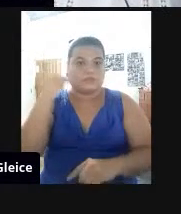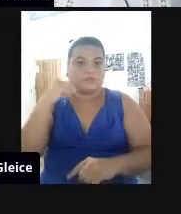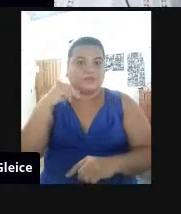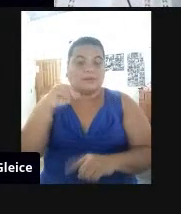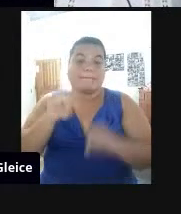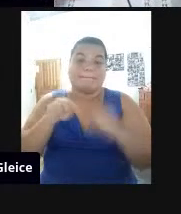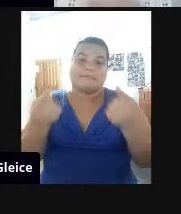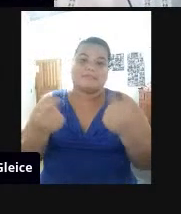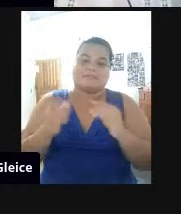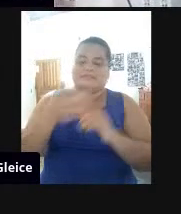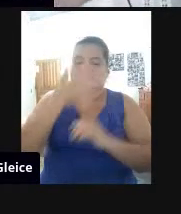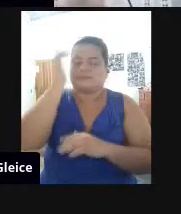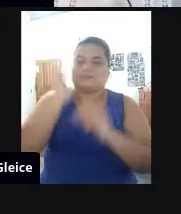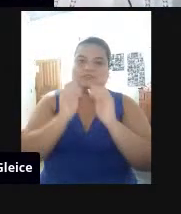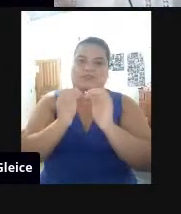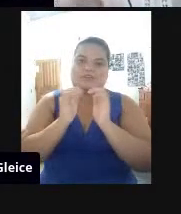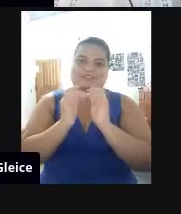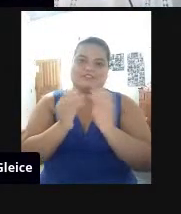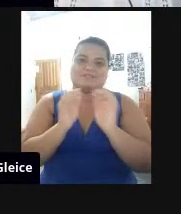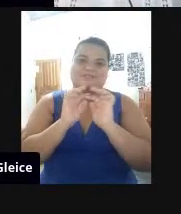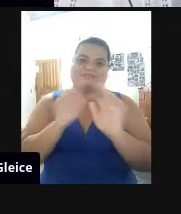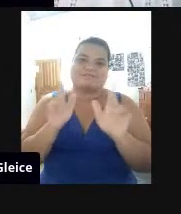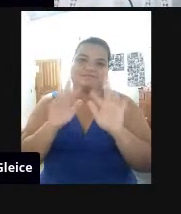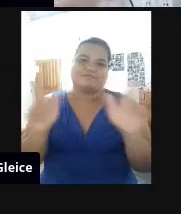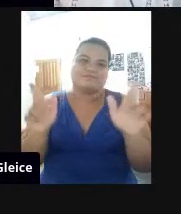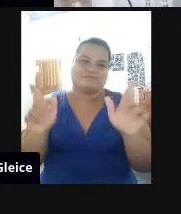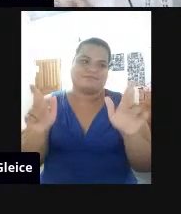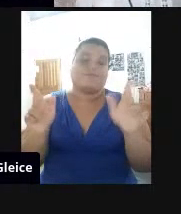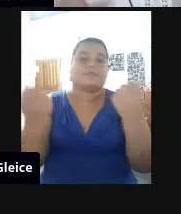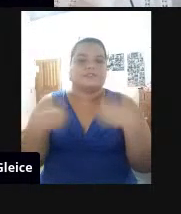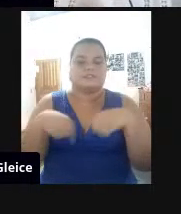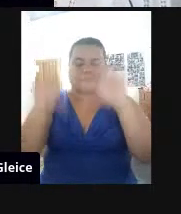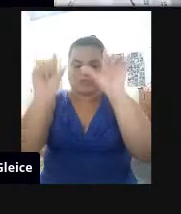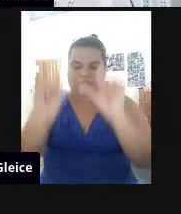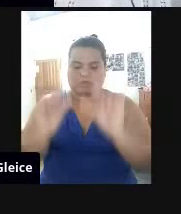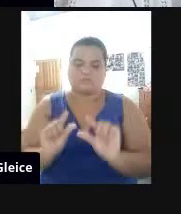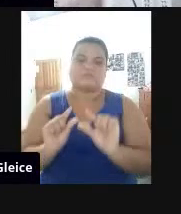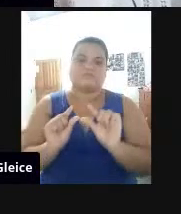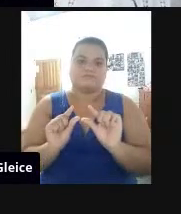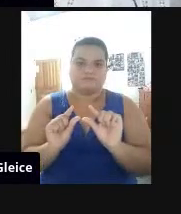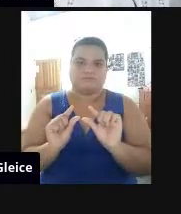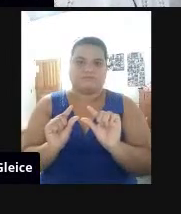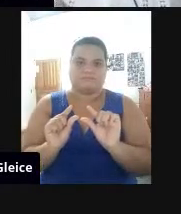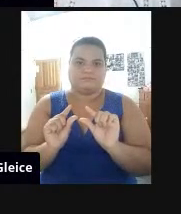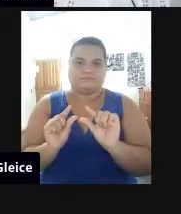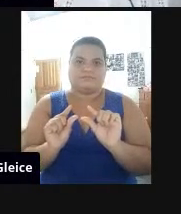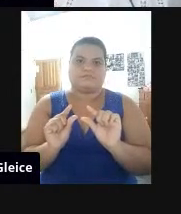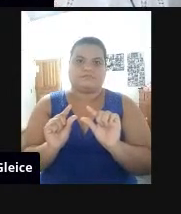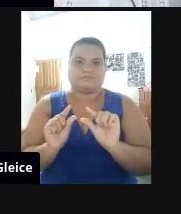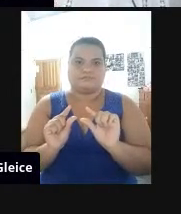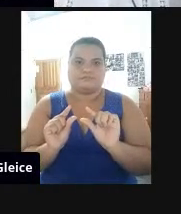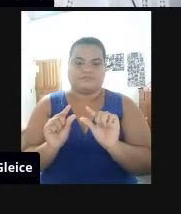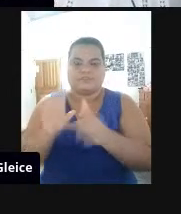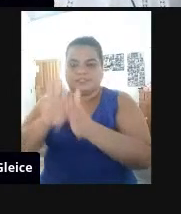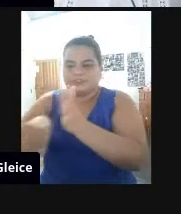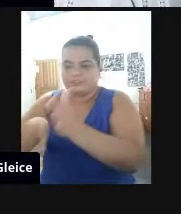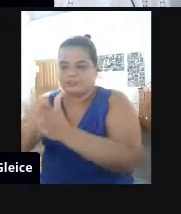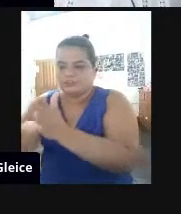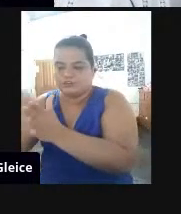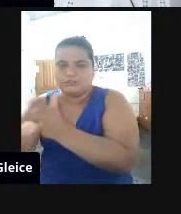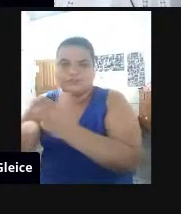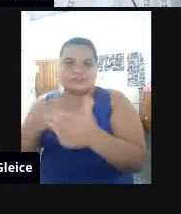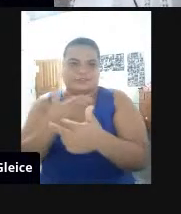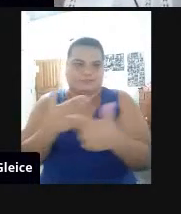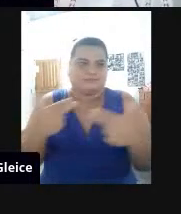não. Então, para reduzir os níveis de toxinas, a gente elimina, a gente diminui a presença